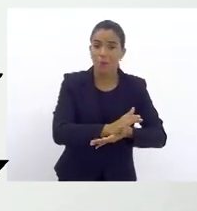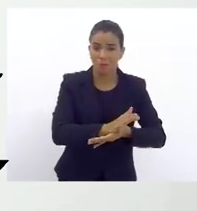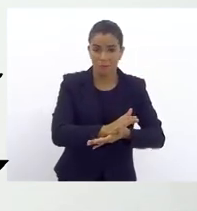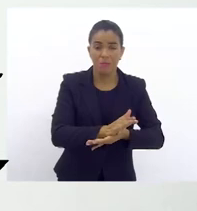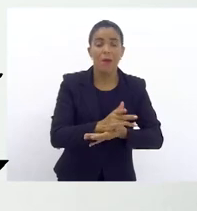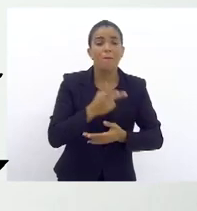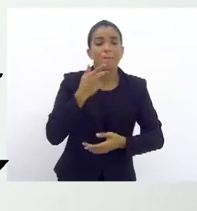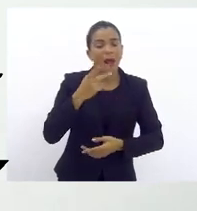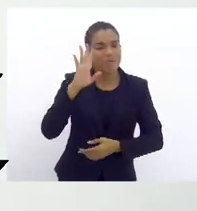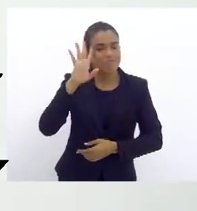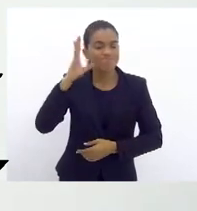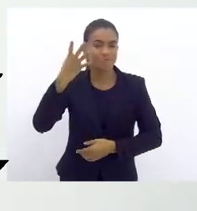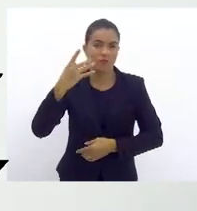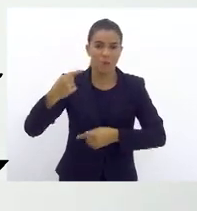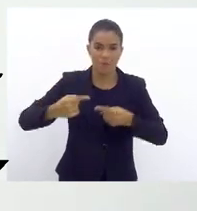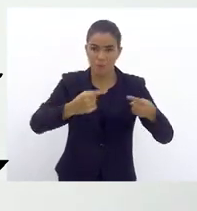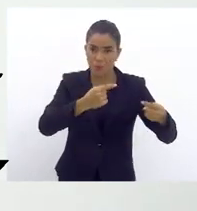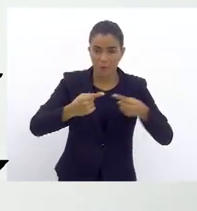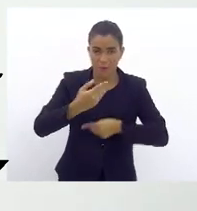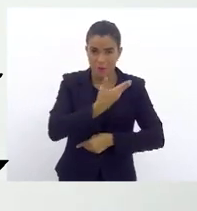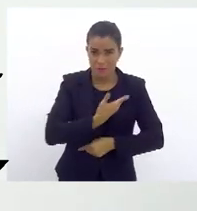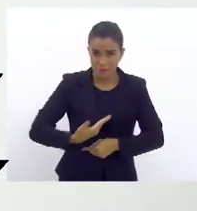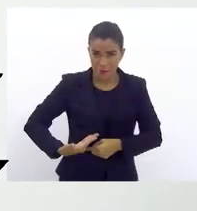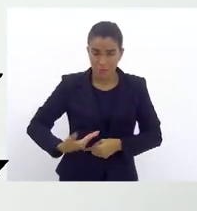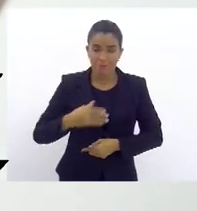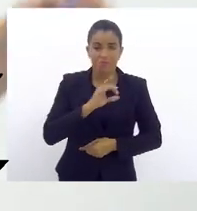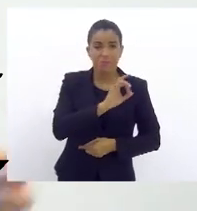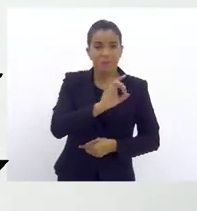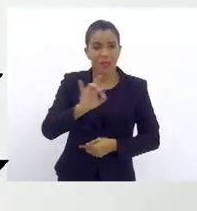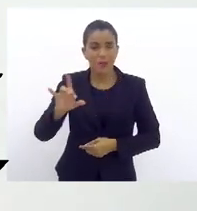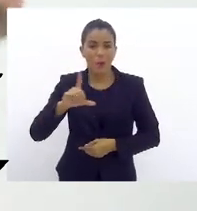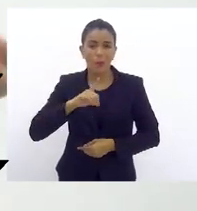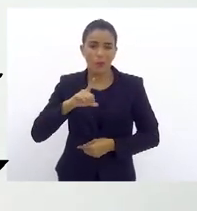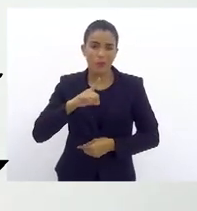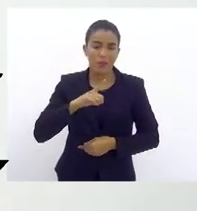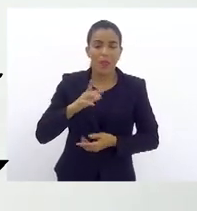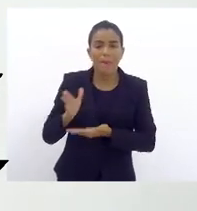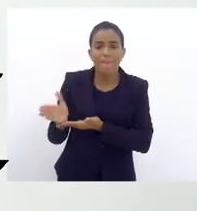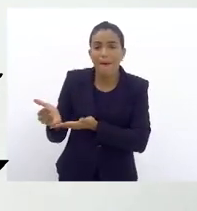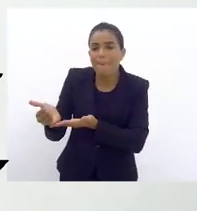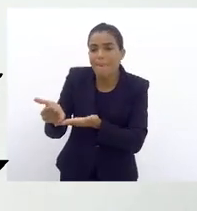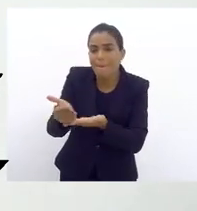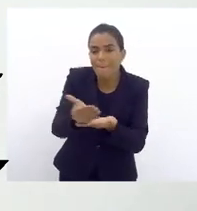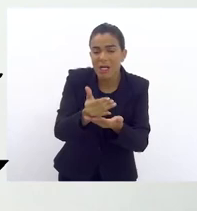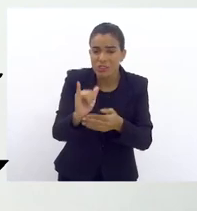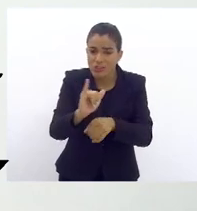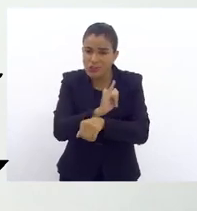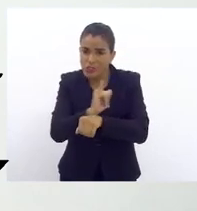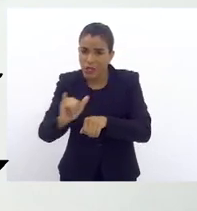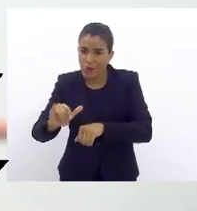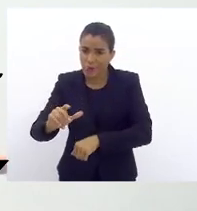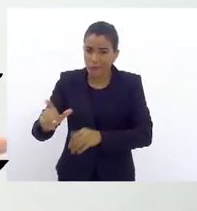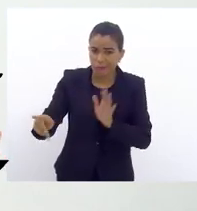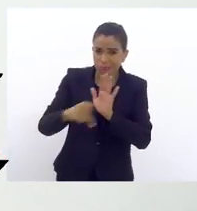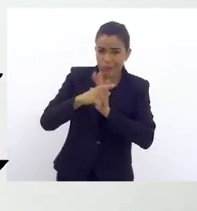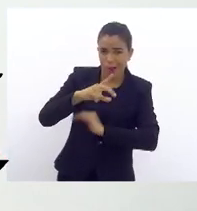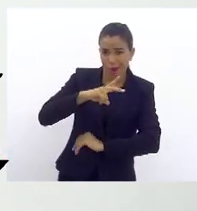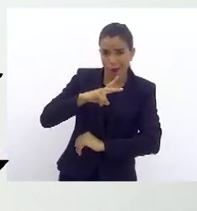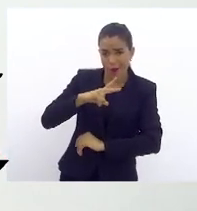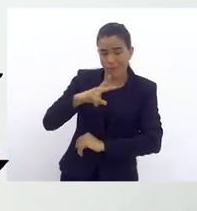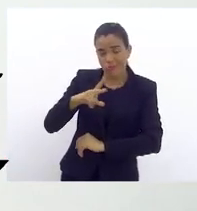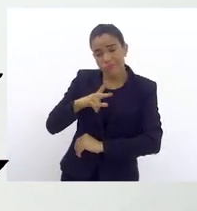de políticas públicas como cada um tem uma forma de coleta e definição é importante